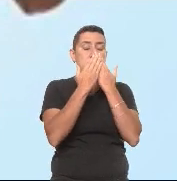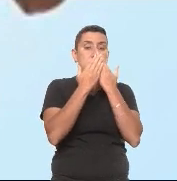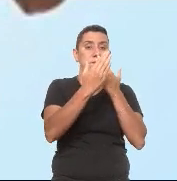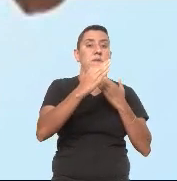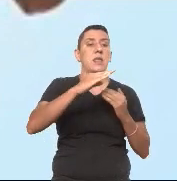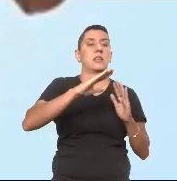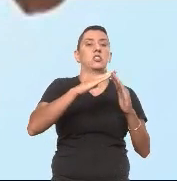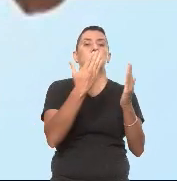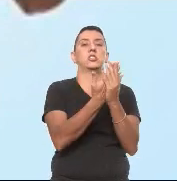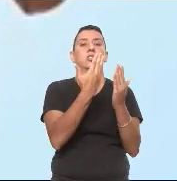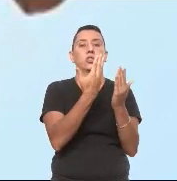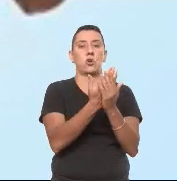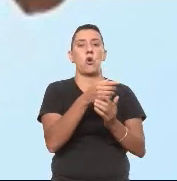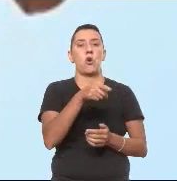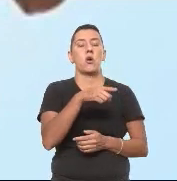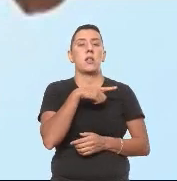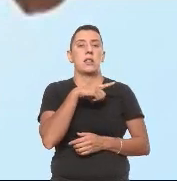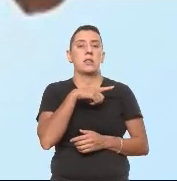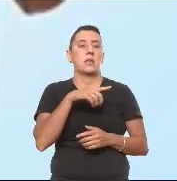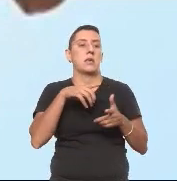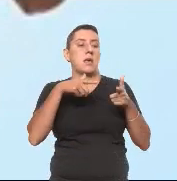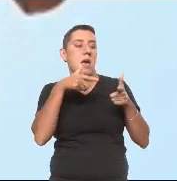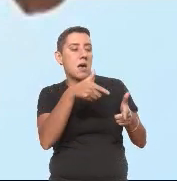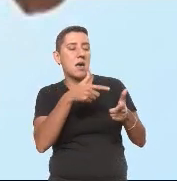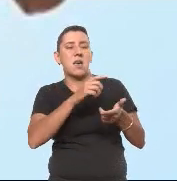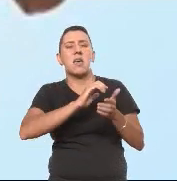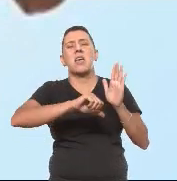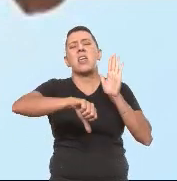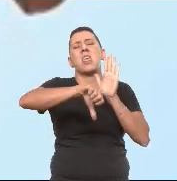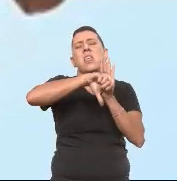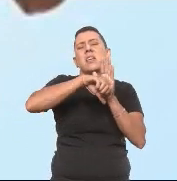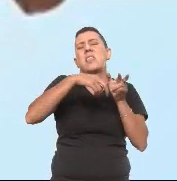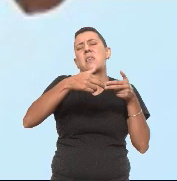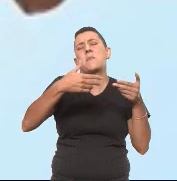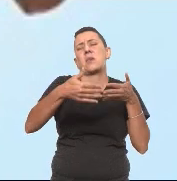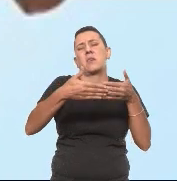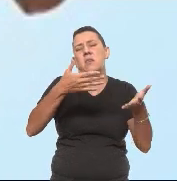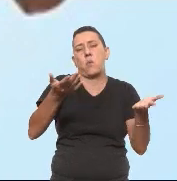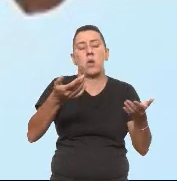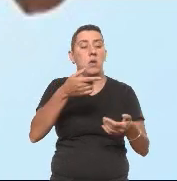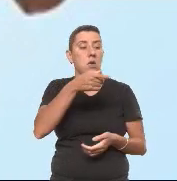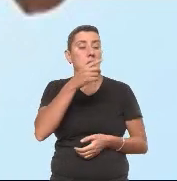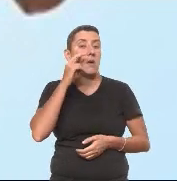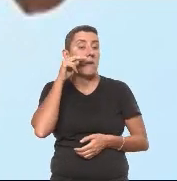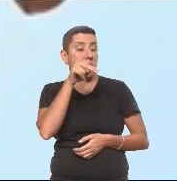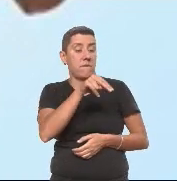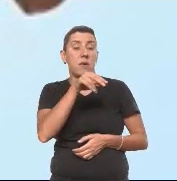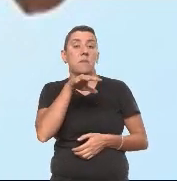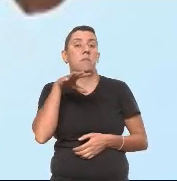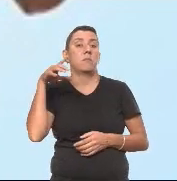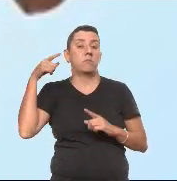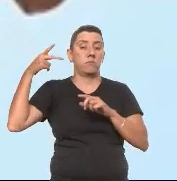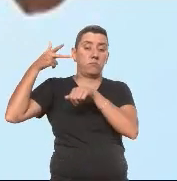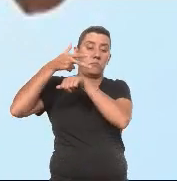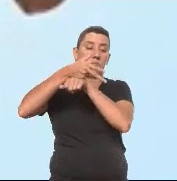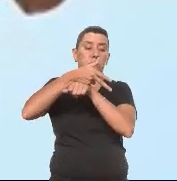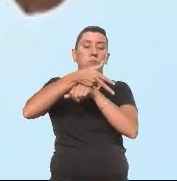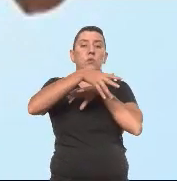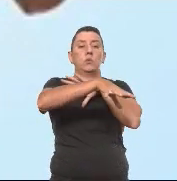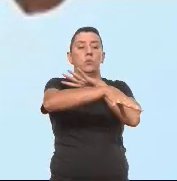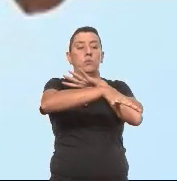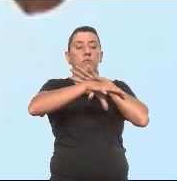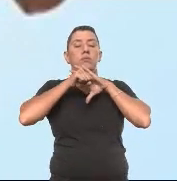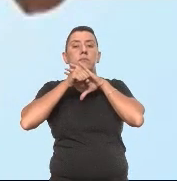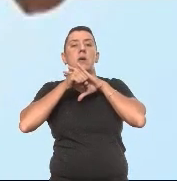vai para um pronto de pronto atendimento Municipal eu consigo ter a com cruzamento das imagens dessas informações que tudo tá